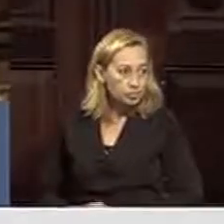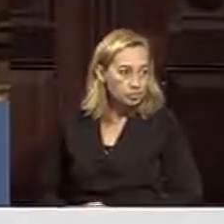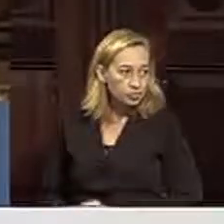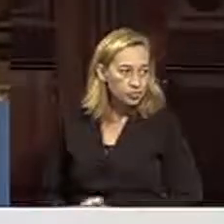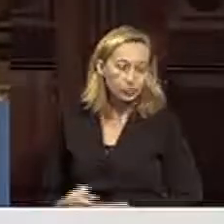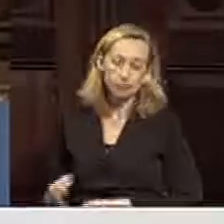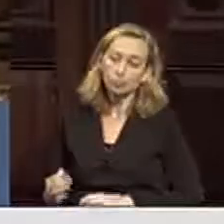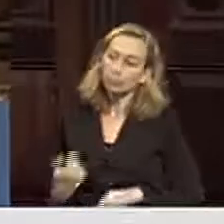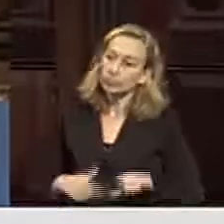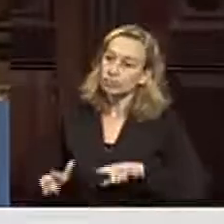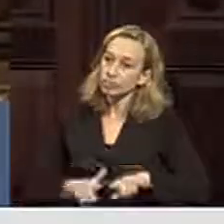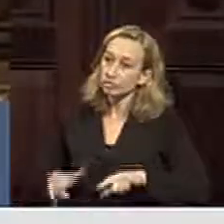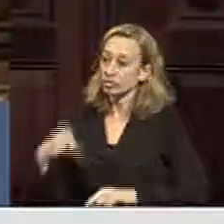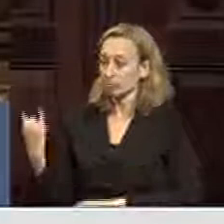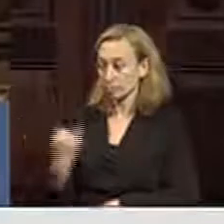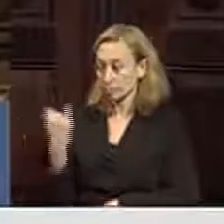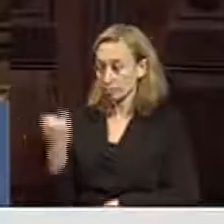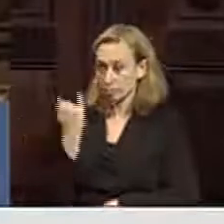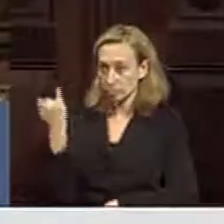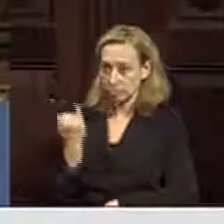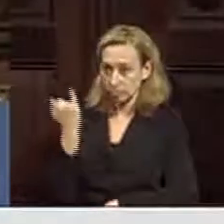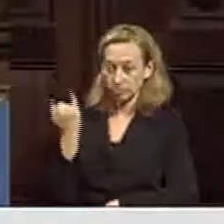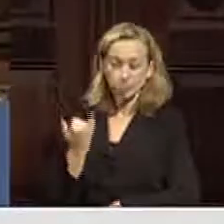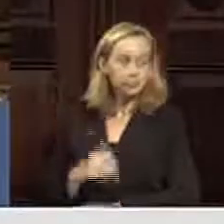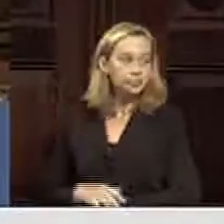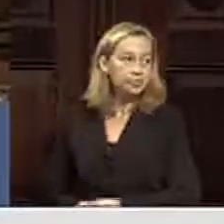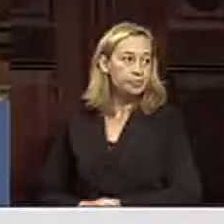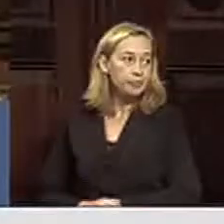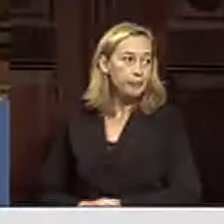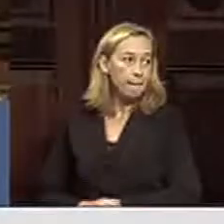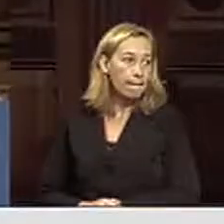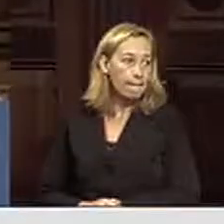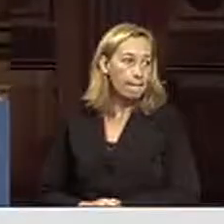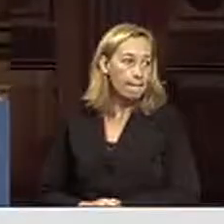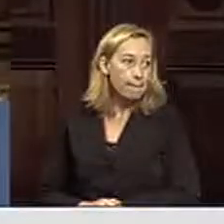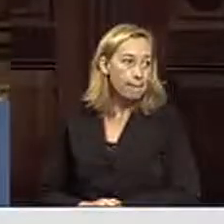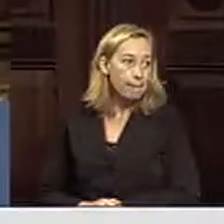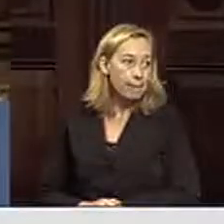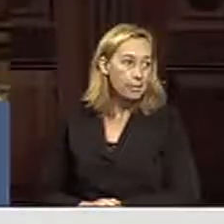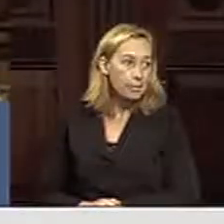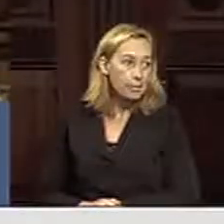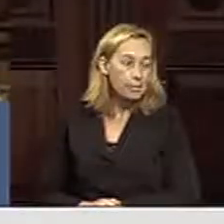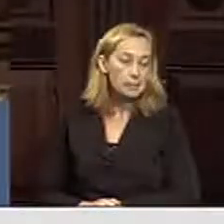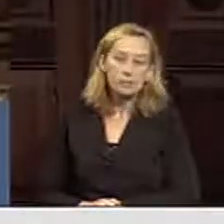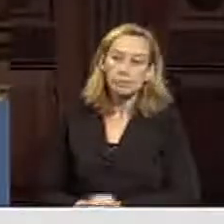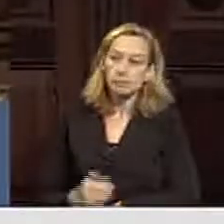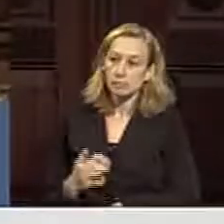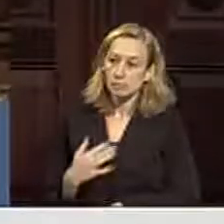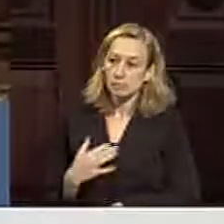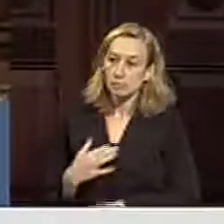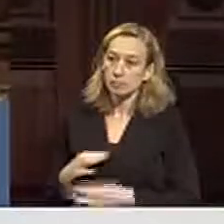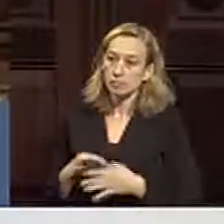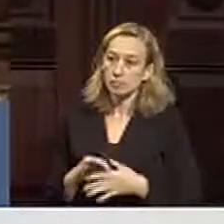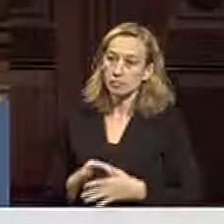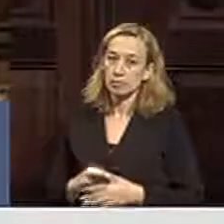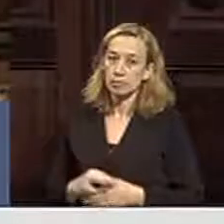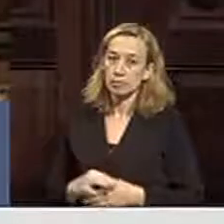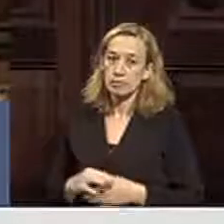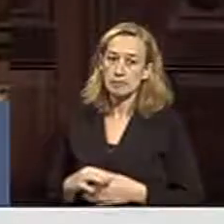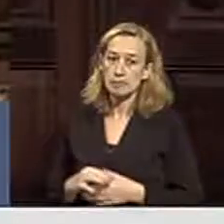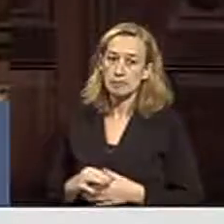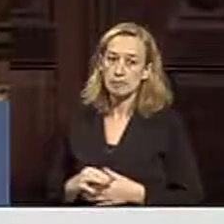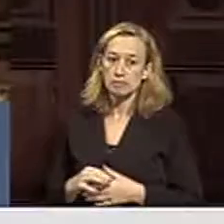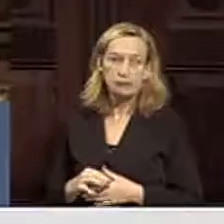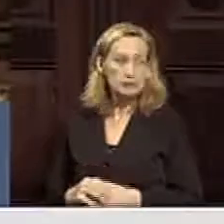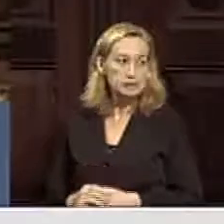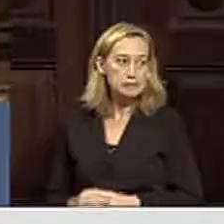trabalhos importantes para jogar luz no que representaram esses anos de